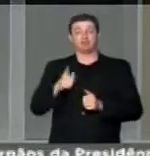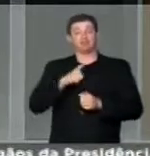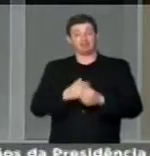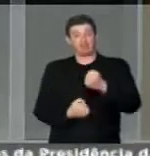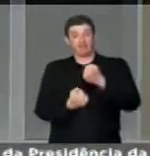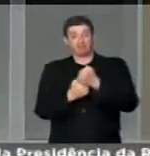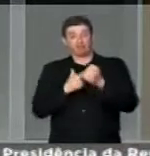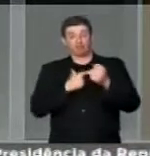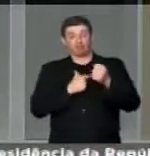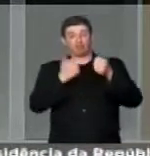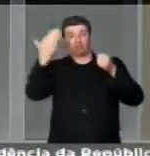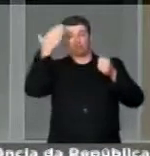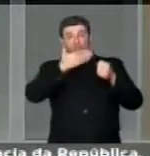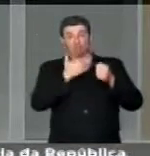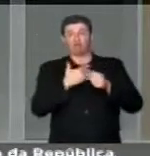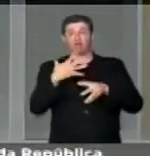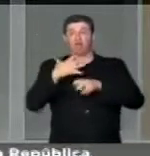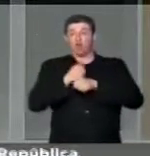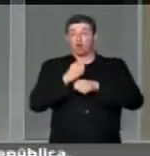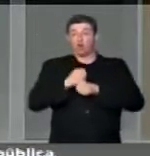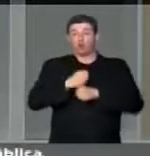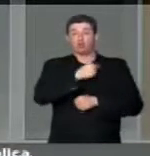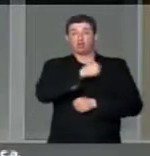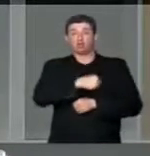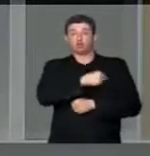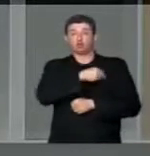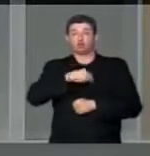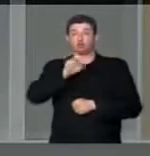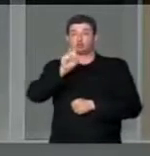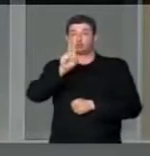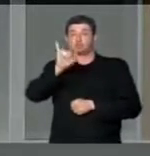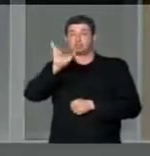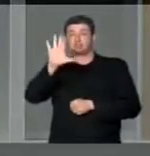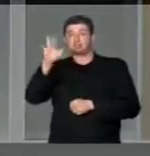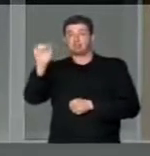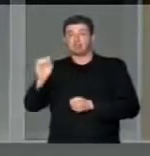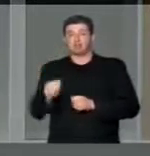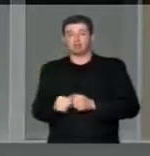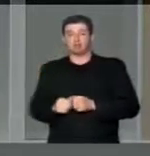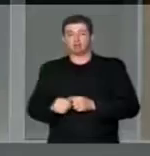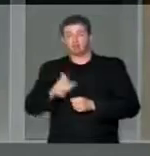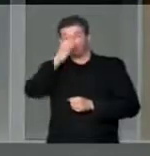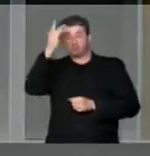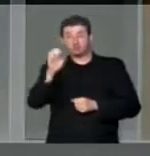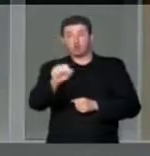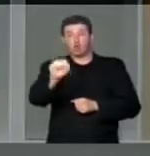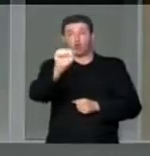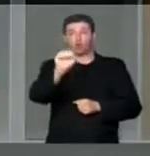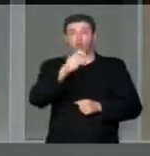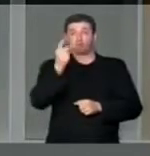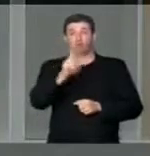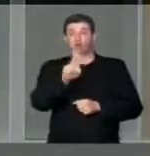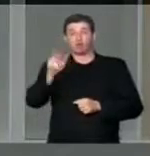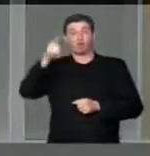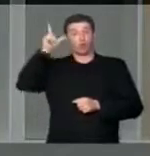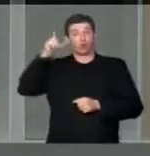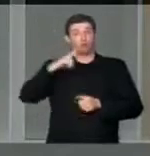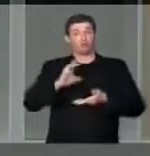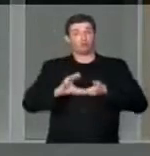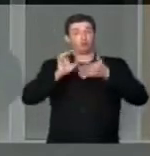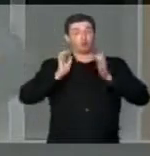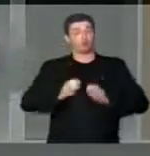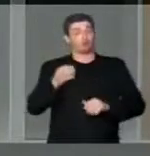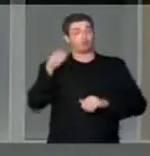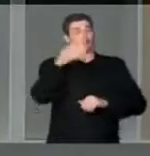sustentáveis. As contas nas Suíças apareceram. São mais de 8 delatores. Ontem mesmo o pessoal entrou no Conselho de